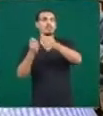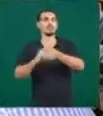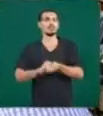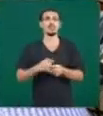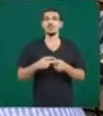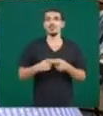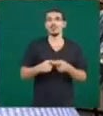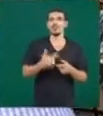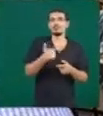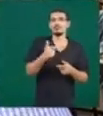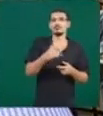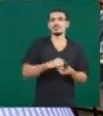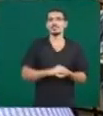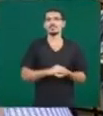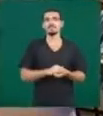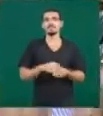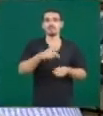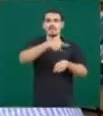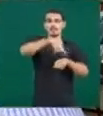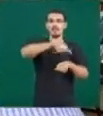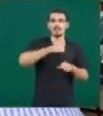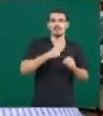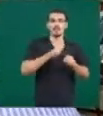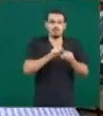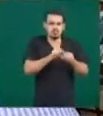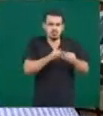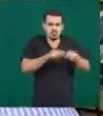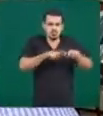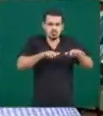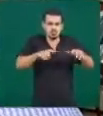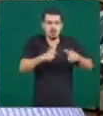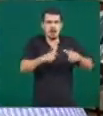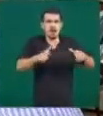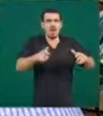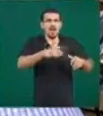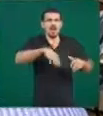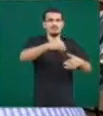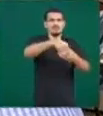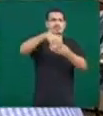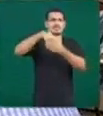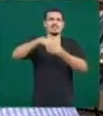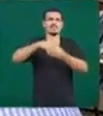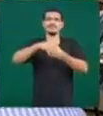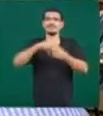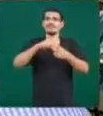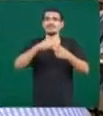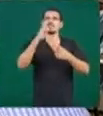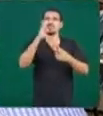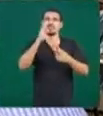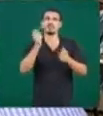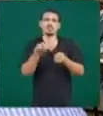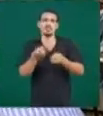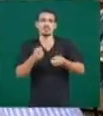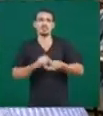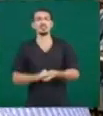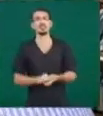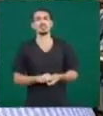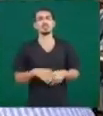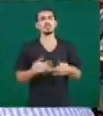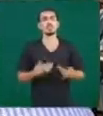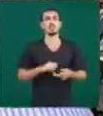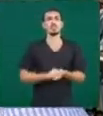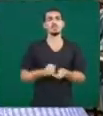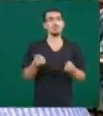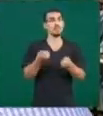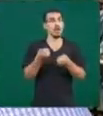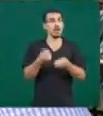área produtiva. O Brasil hoje, perto daquilo que ele tem de potencial, com aquilo que ele realmente utiliza, é uma porcentagem bem menor. Então mostra que realmente em termos de